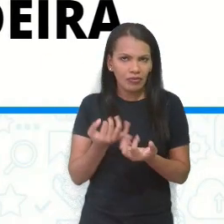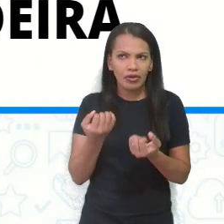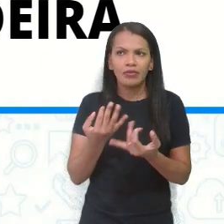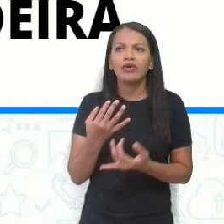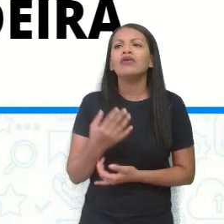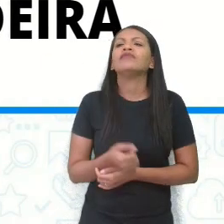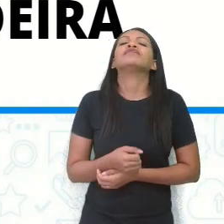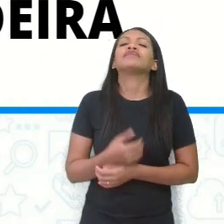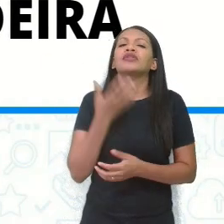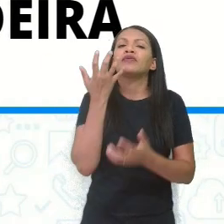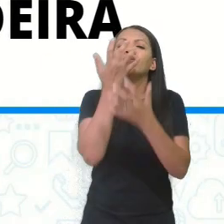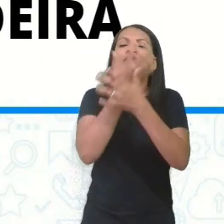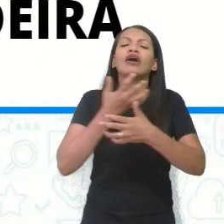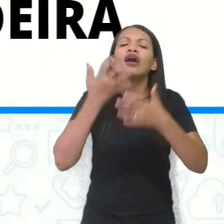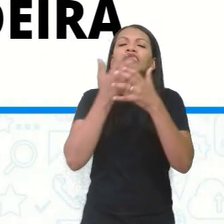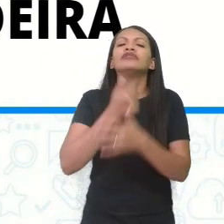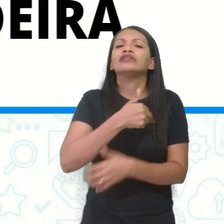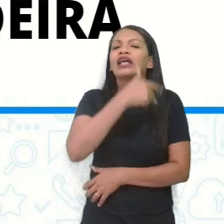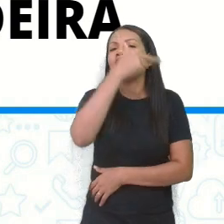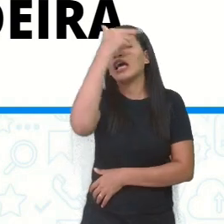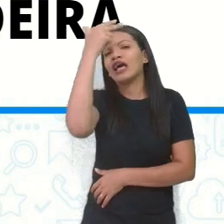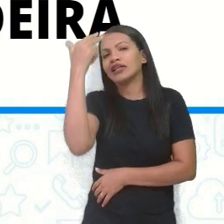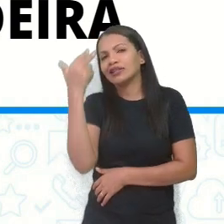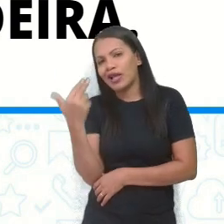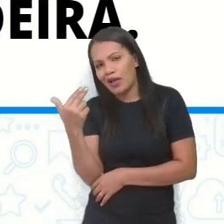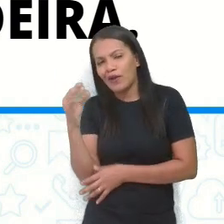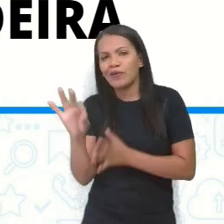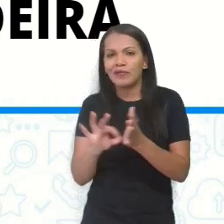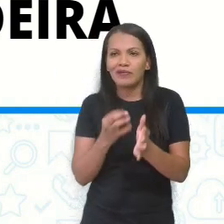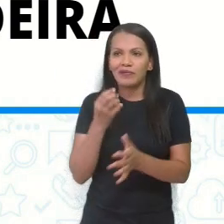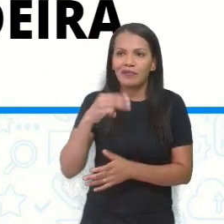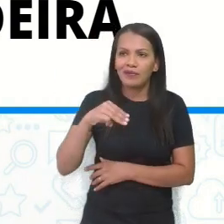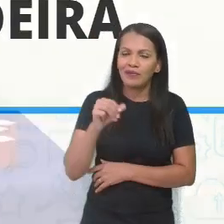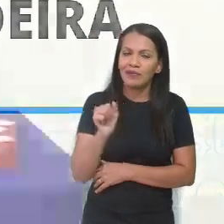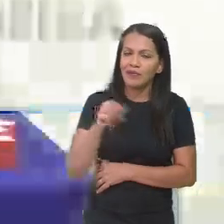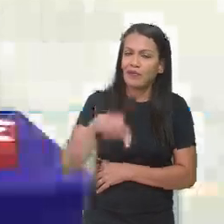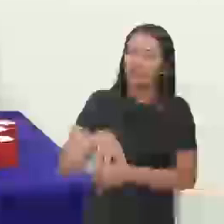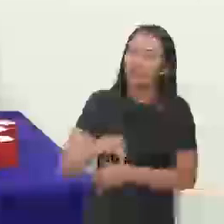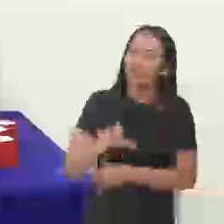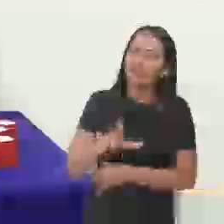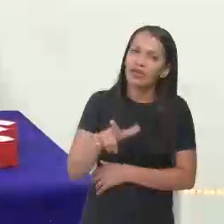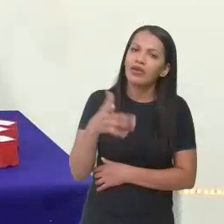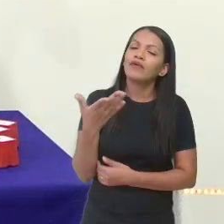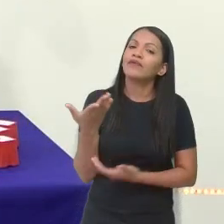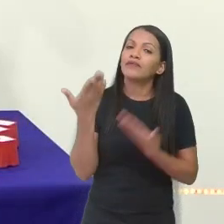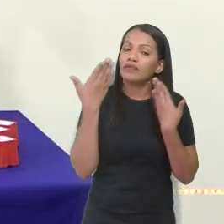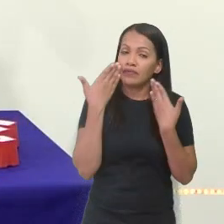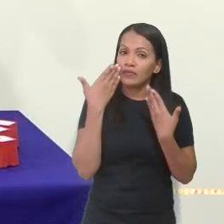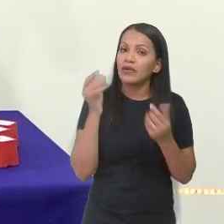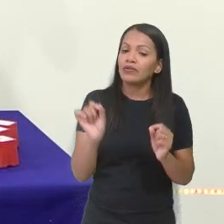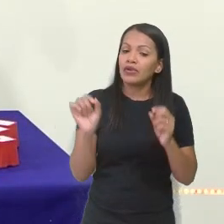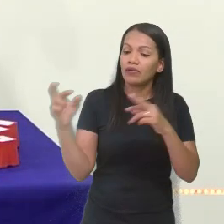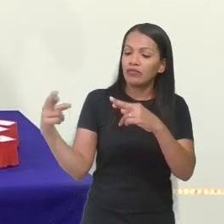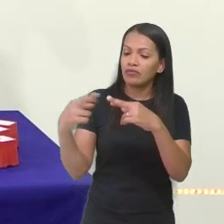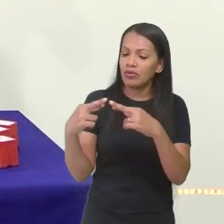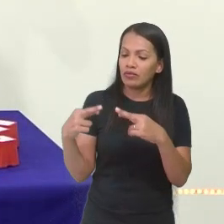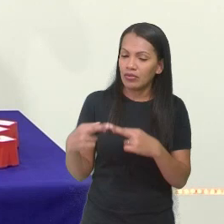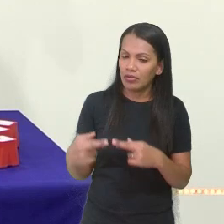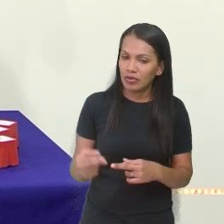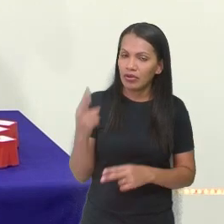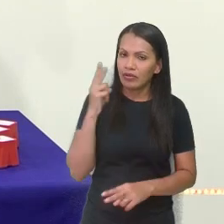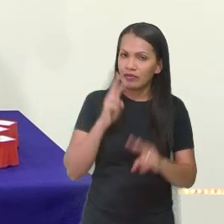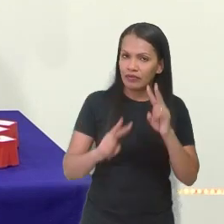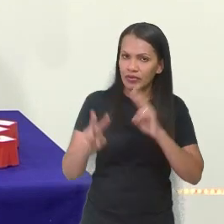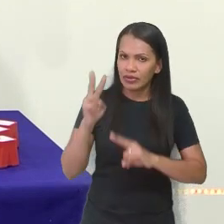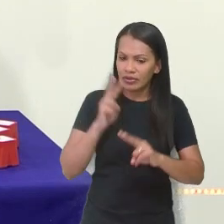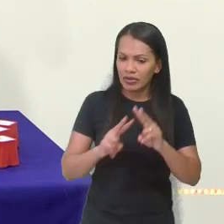de Natal, de Manuel Bandeira. Eu falei para vocês aqui as rimas, terminaçãozinha, sonoridade